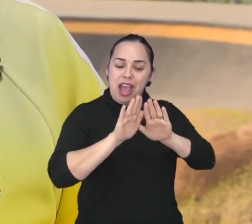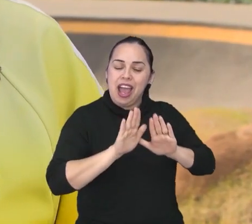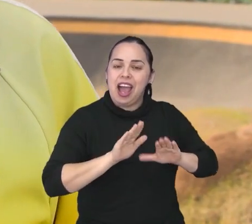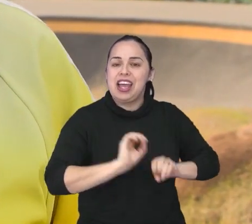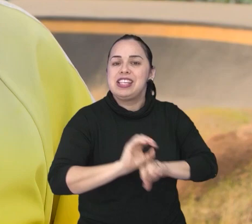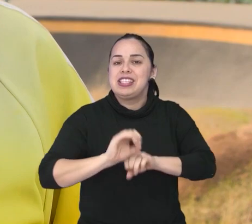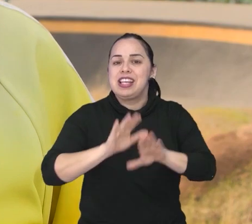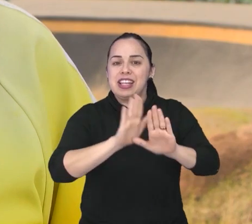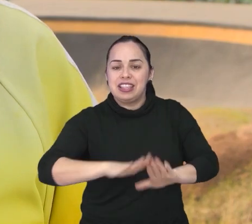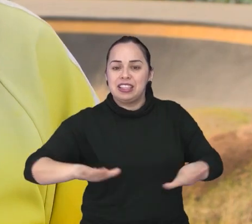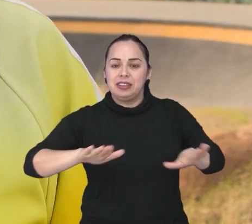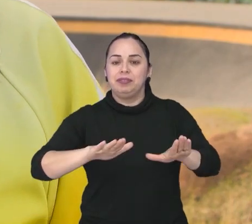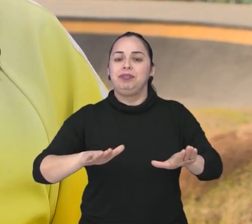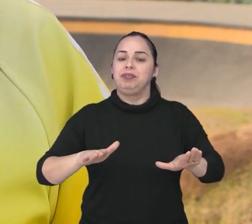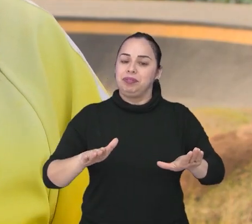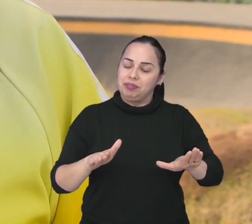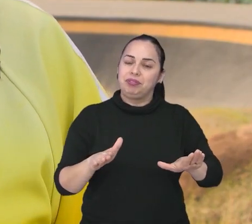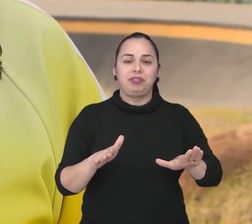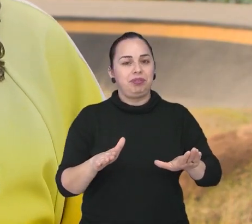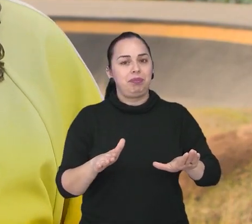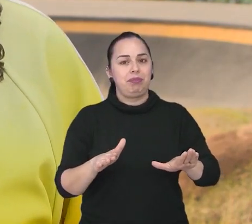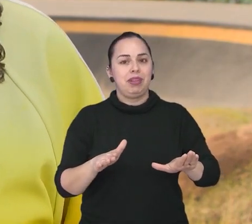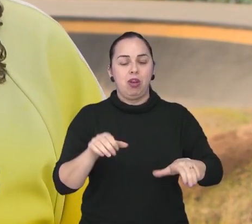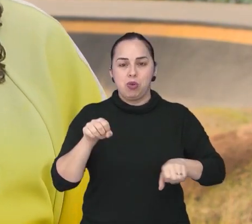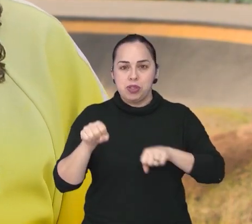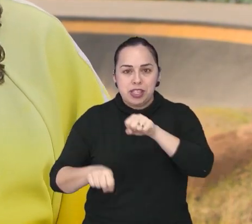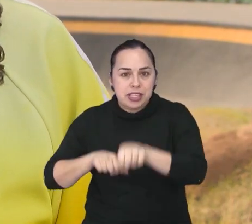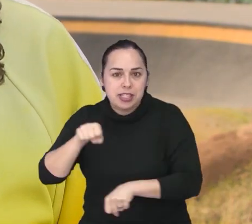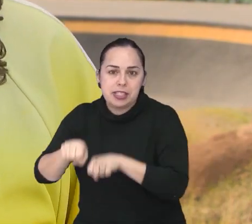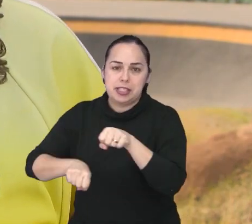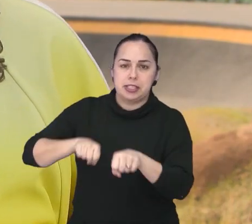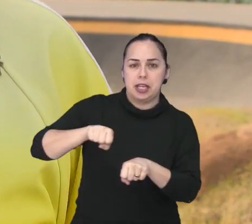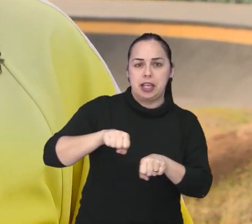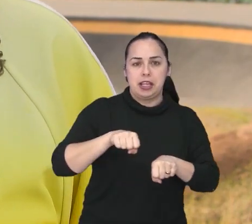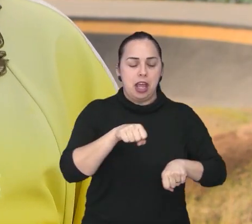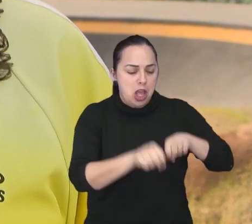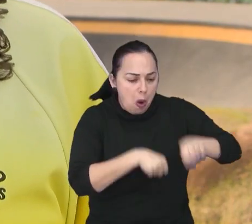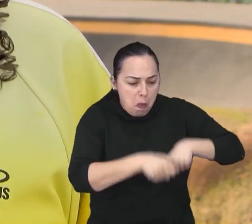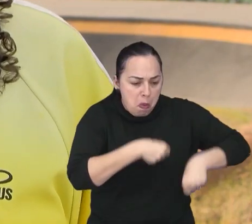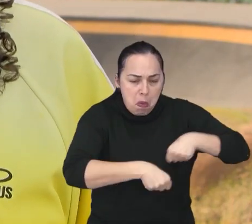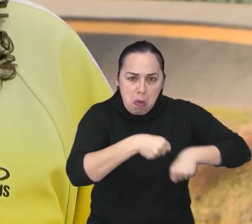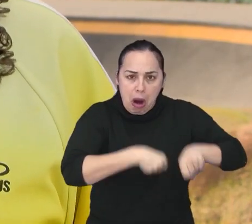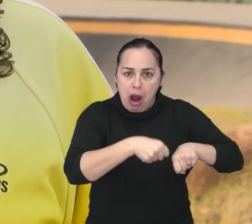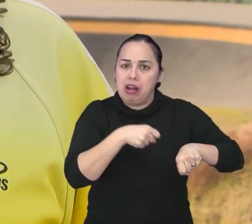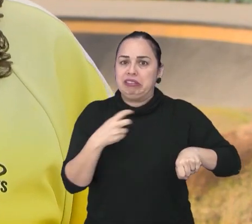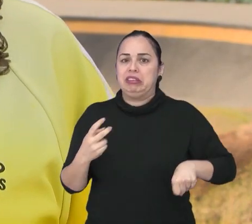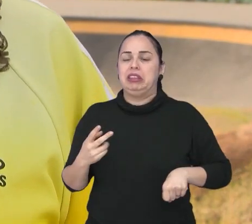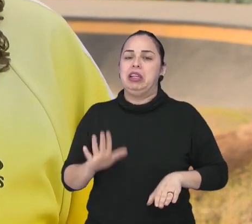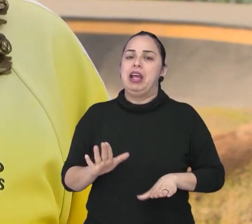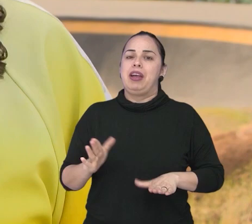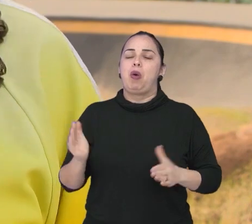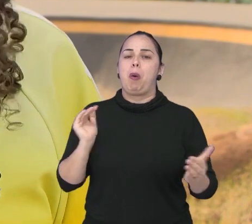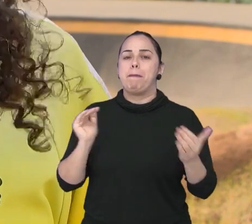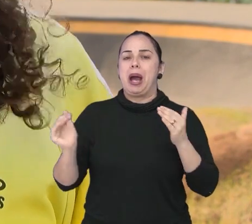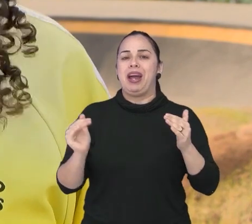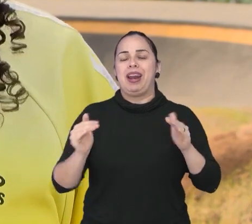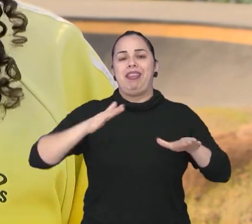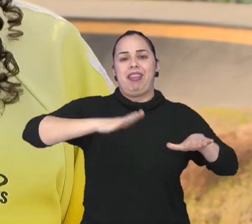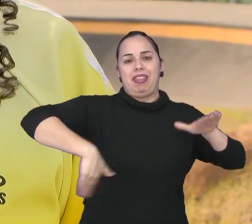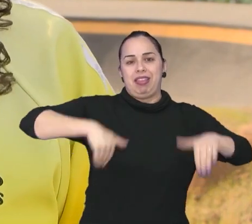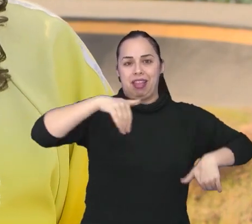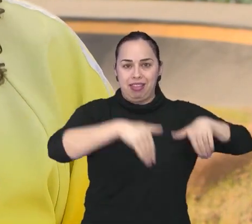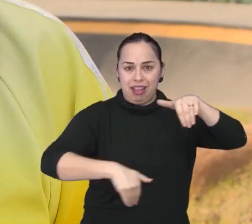bom, Porque tanto é que, vamos dizer assim, que o ciclismo, o bicicross em si, ele perde só